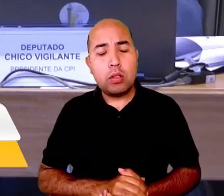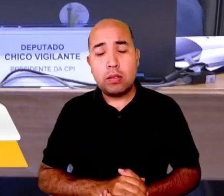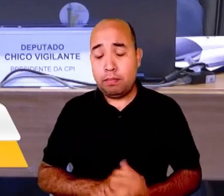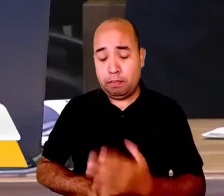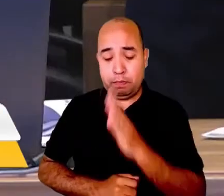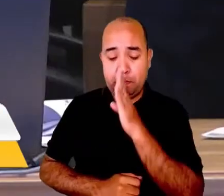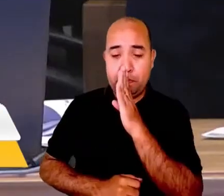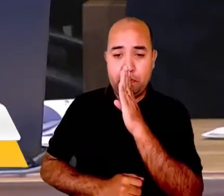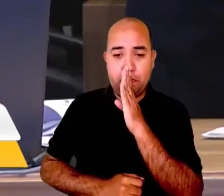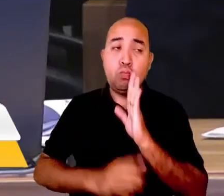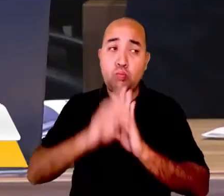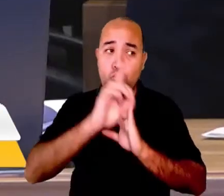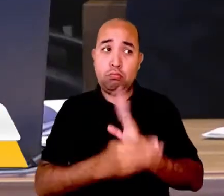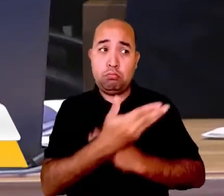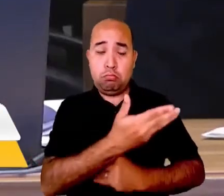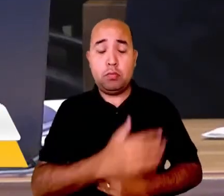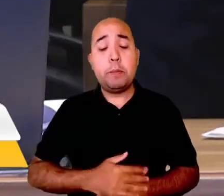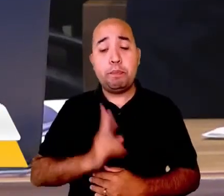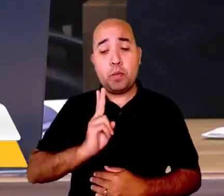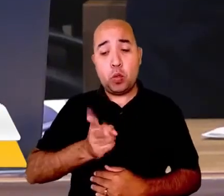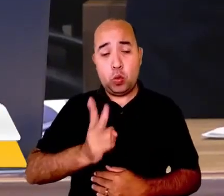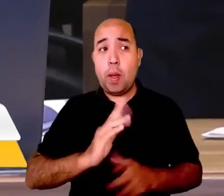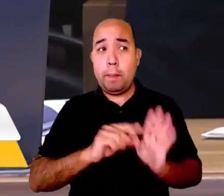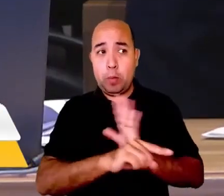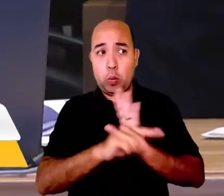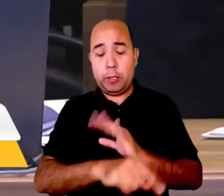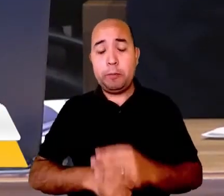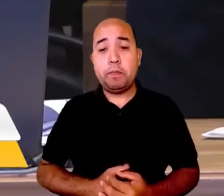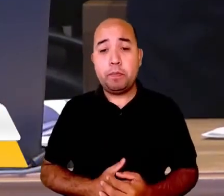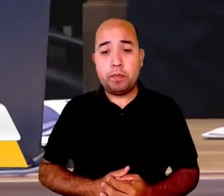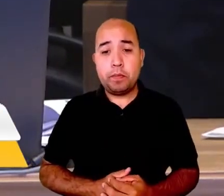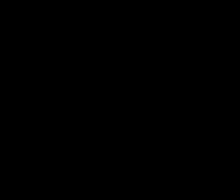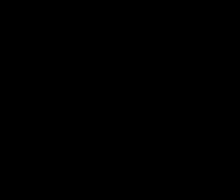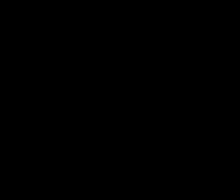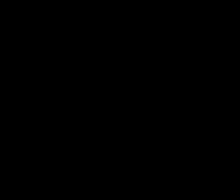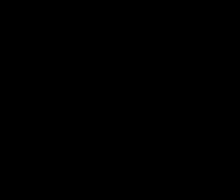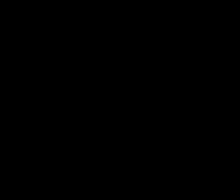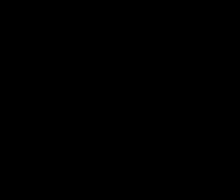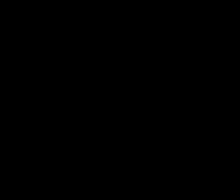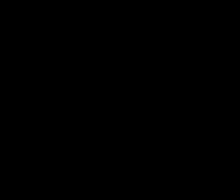É um direito do senhor, e eu vou continuar fazendo as perguntas que eu acho necessárias. Que é um direito seu, excelência.